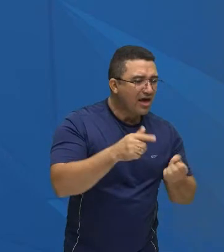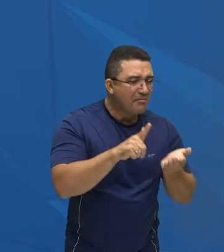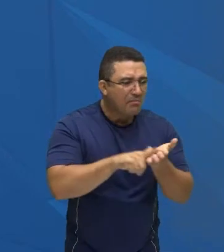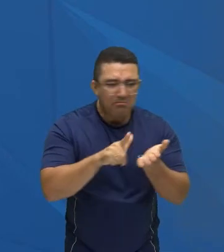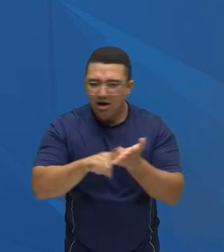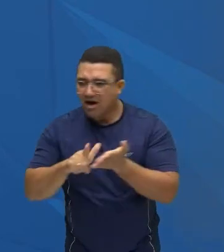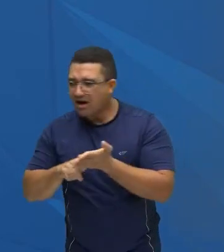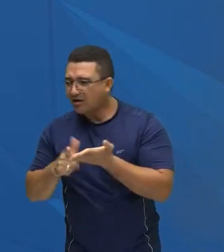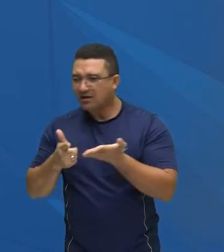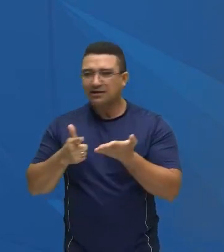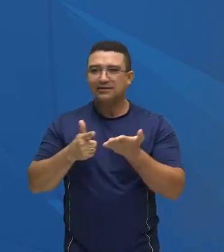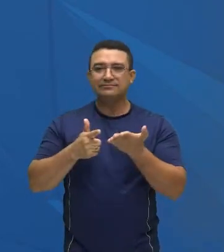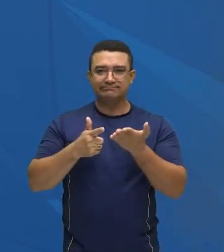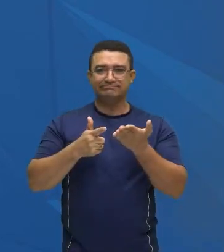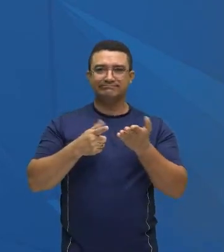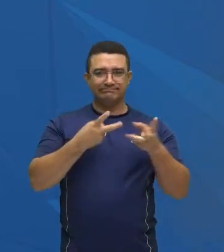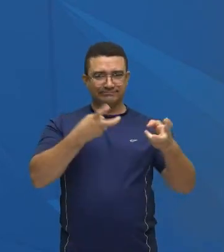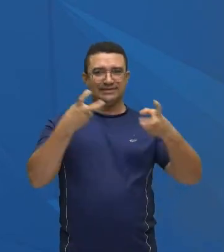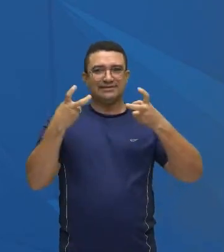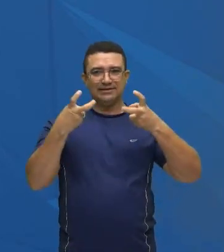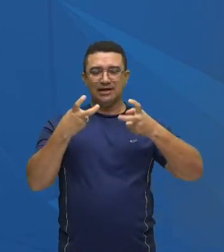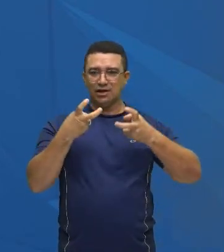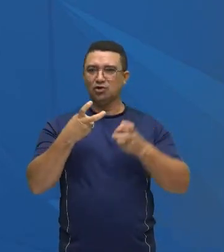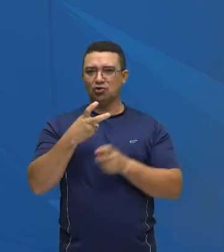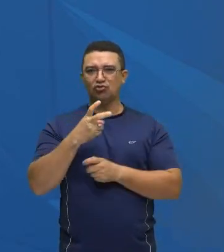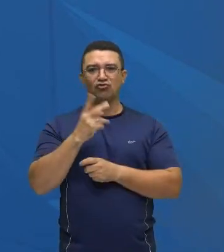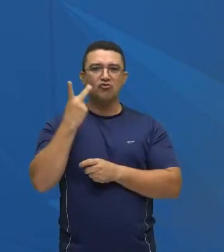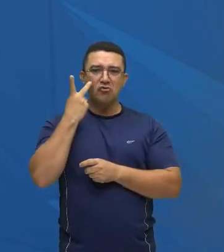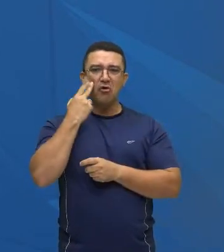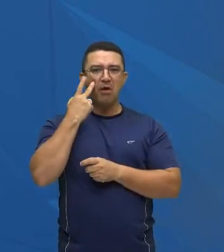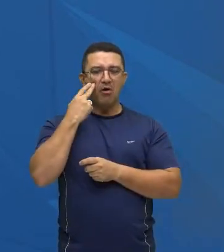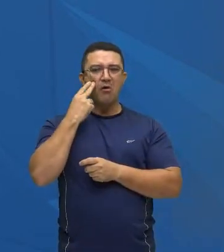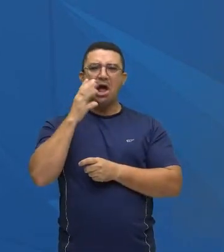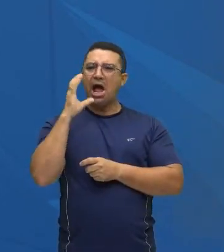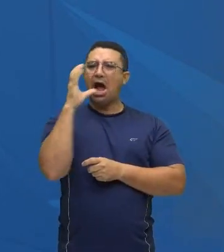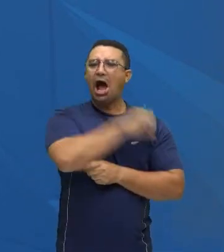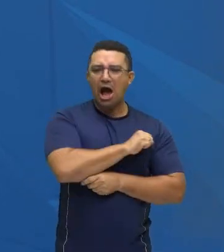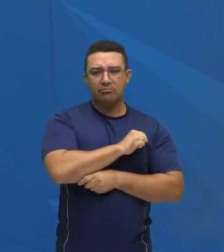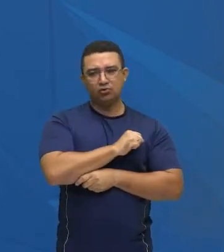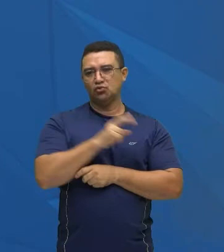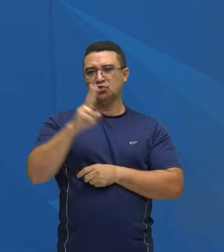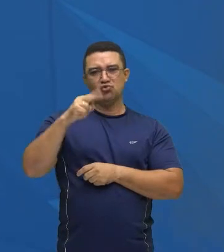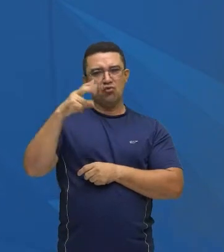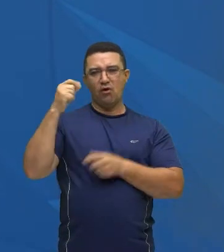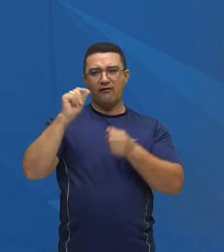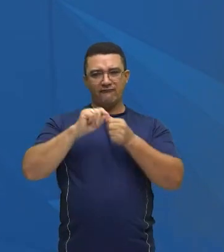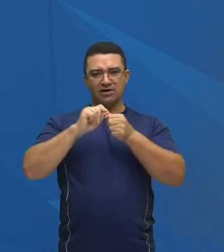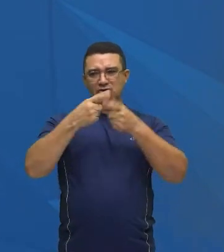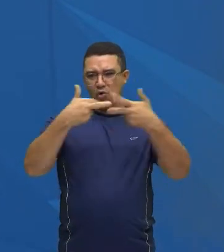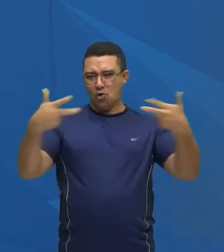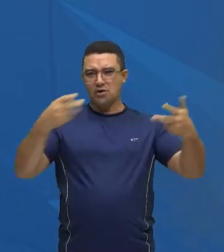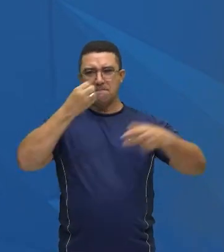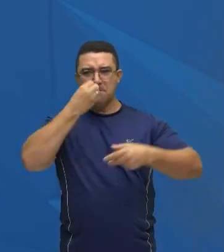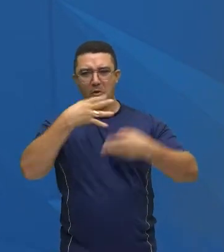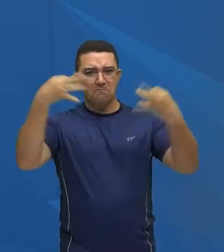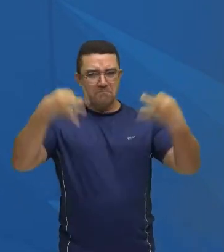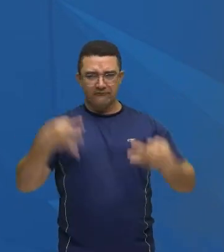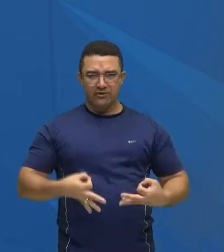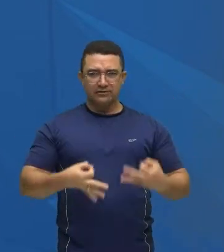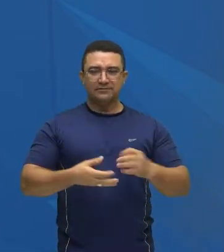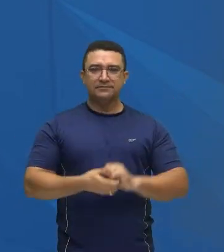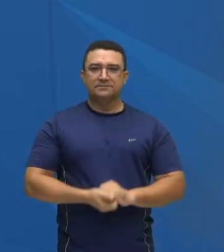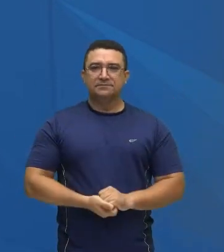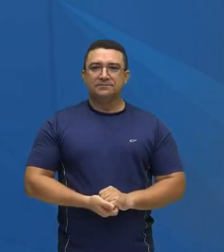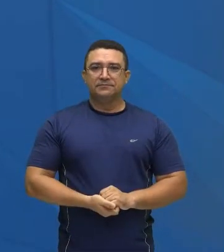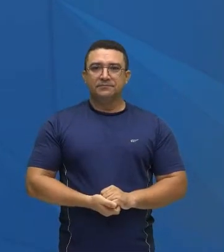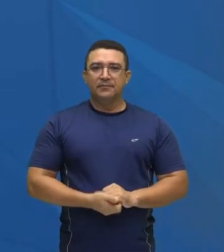ali que passou, né, então é normal mesmo, tá? A pressa é inimiga da perfeição, obrigada pela participação. Tem um outro